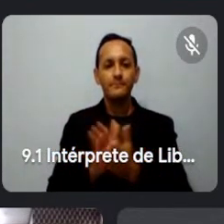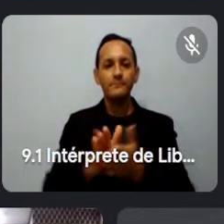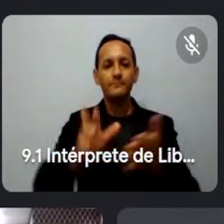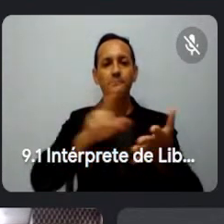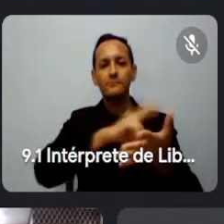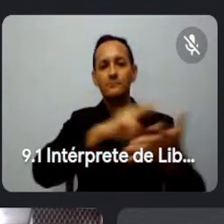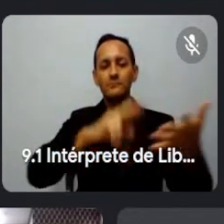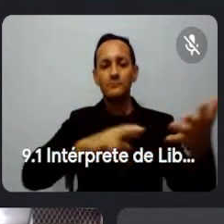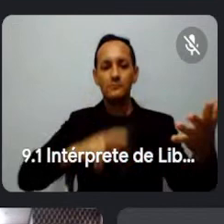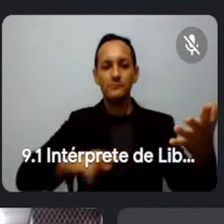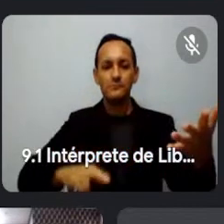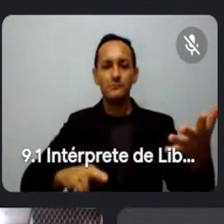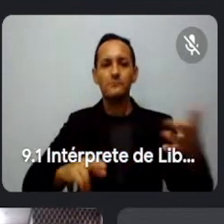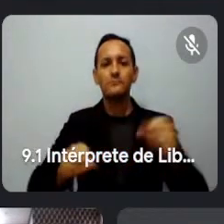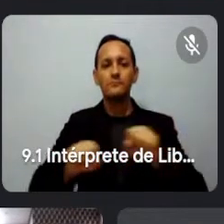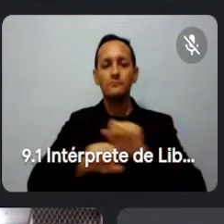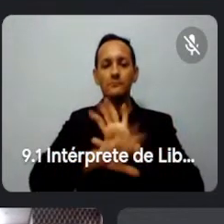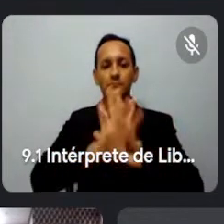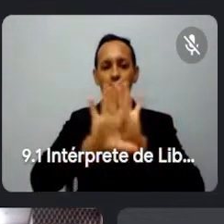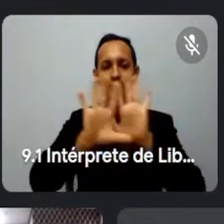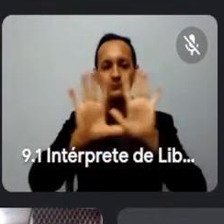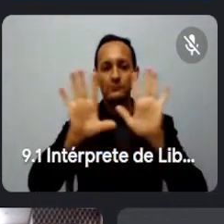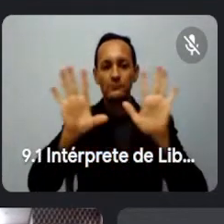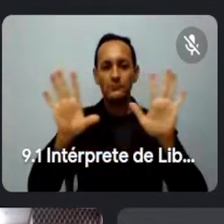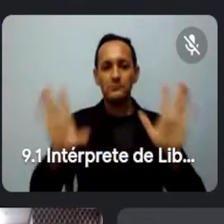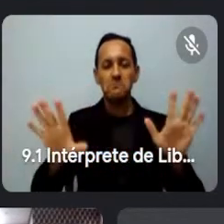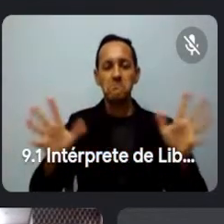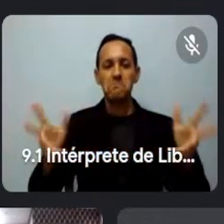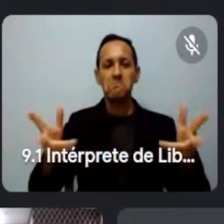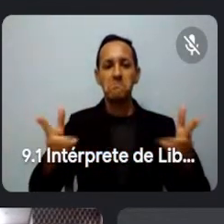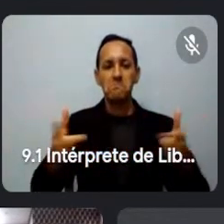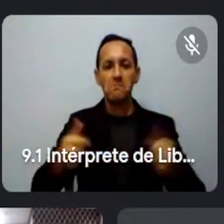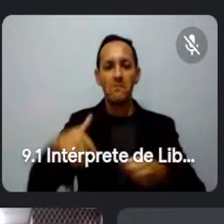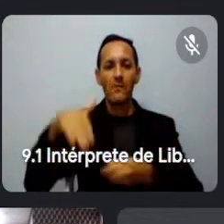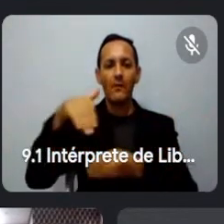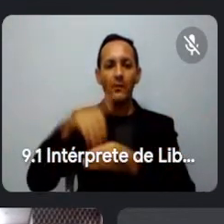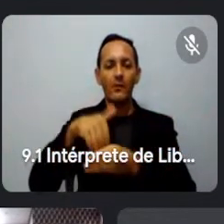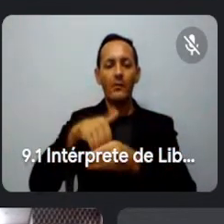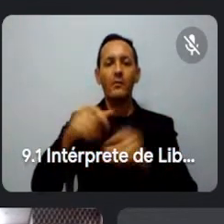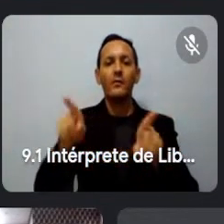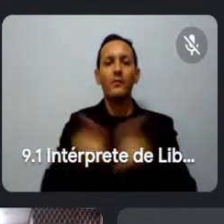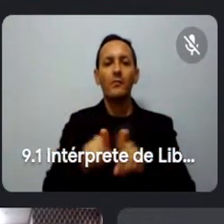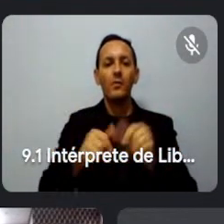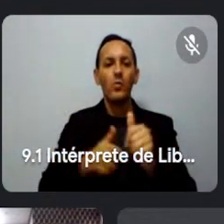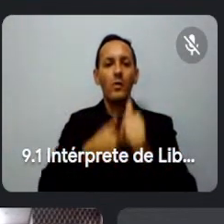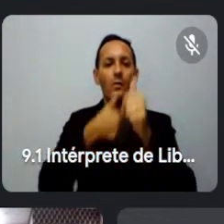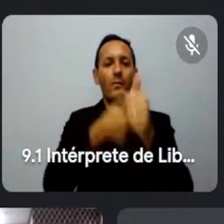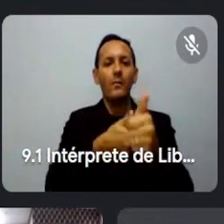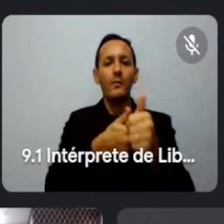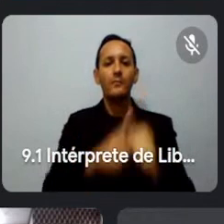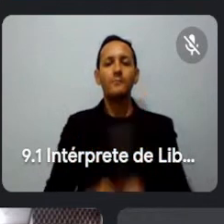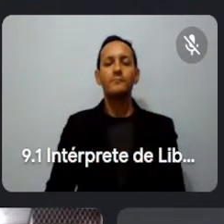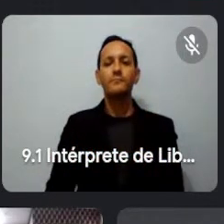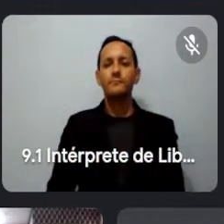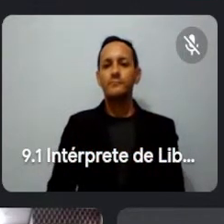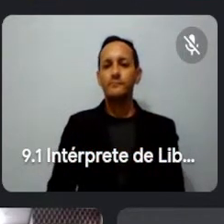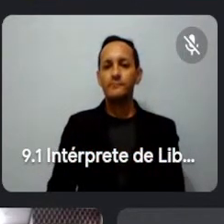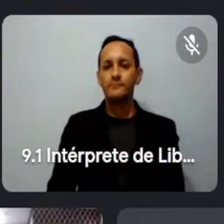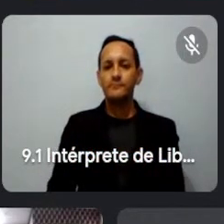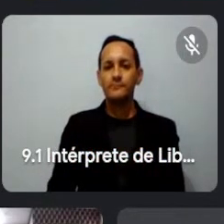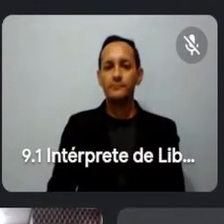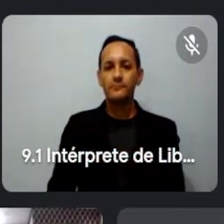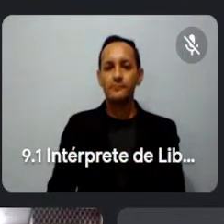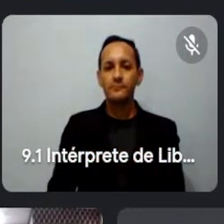o relator pelo esclarecedor e Brilhante volto e também o acompanhe é eu